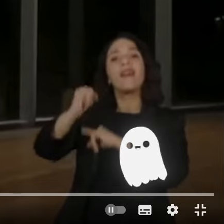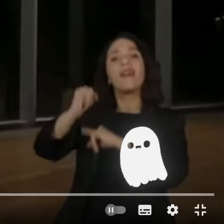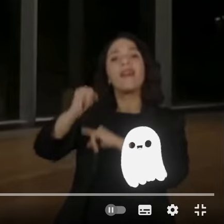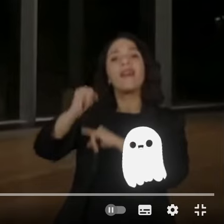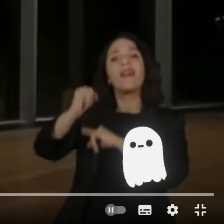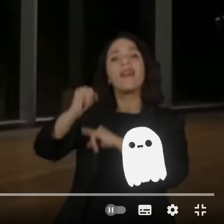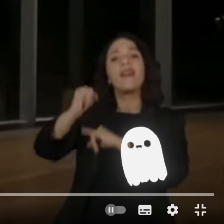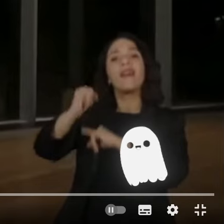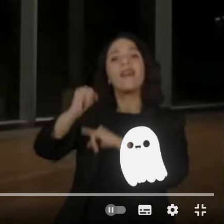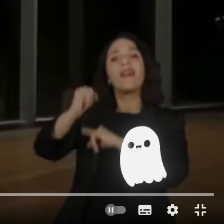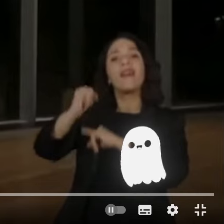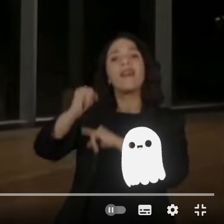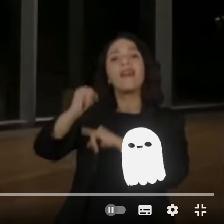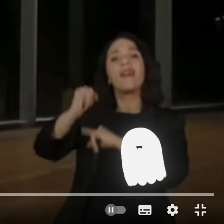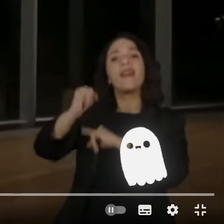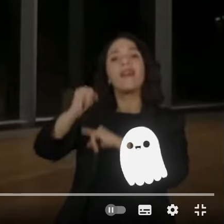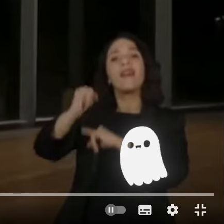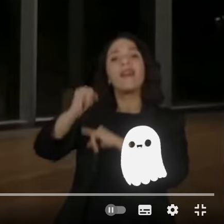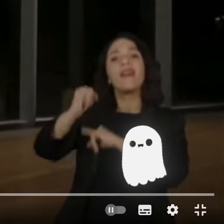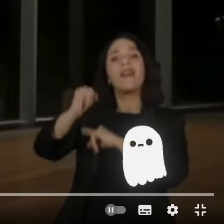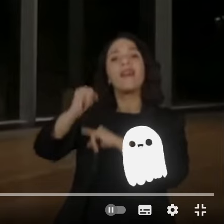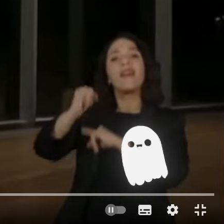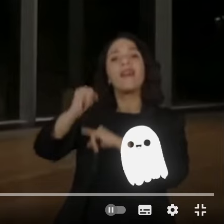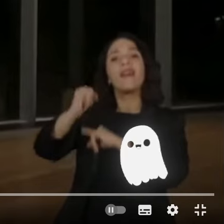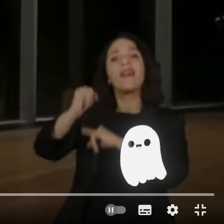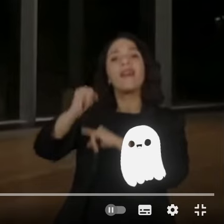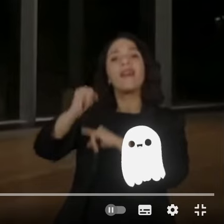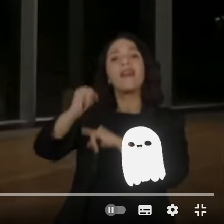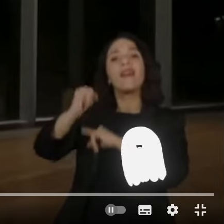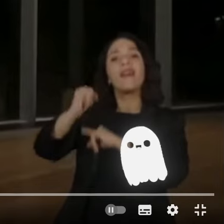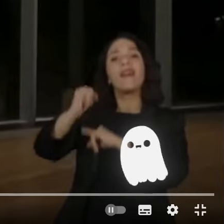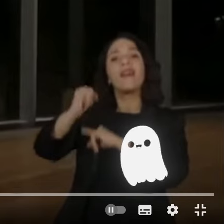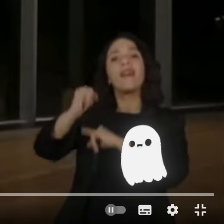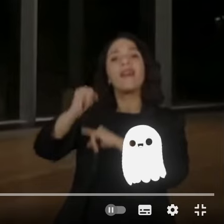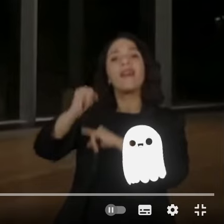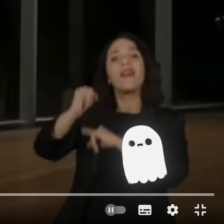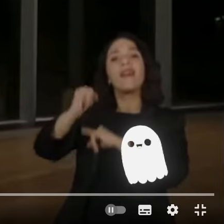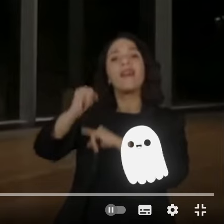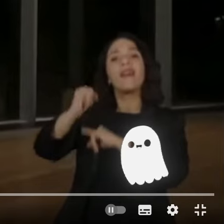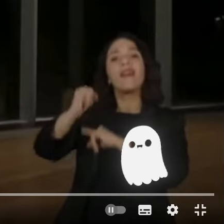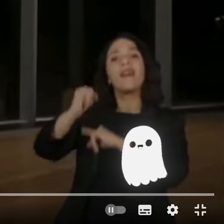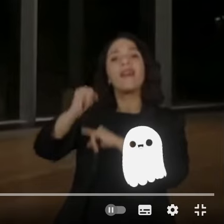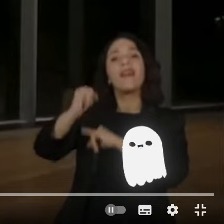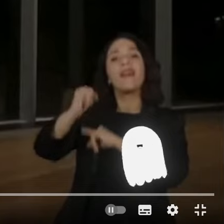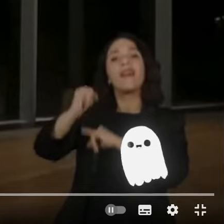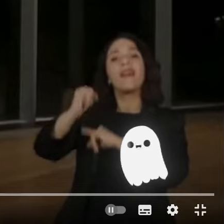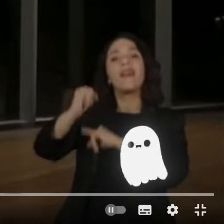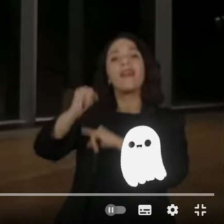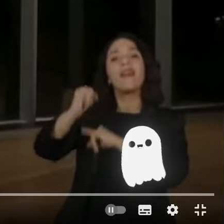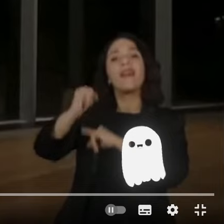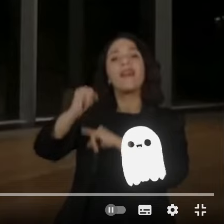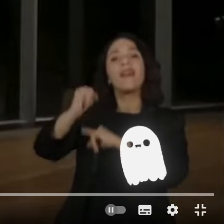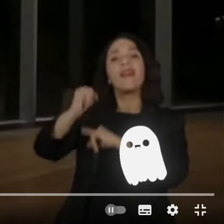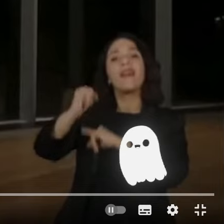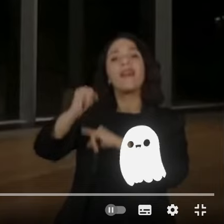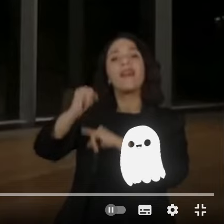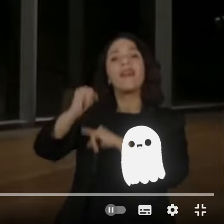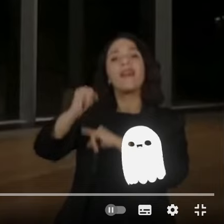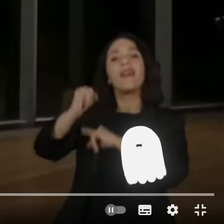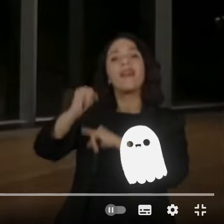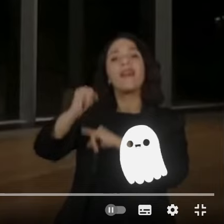ele se assumir. Então foi um negócio que só, sabe, só aconteceu. Eu conto isso num corte, tem um corte sobre